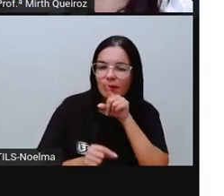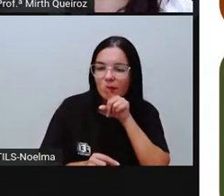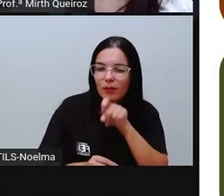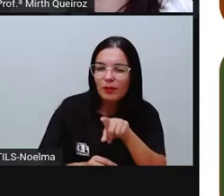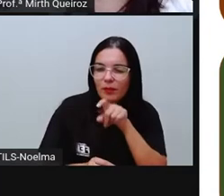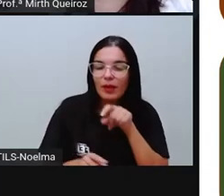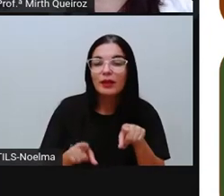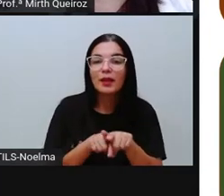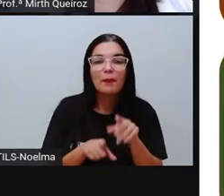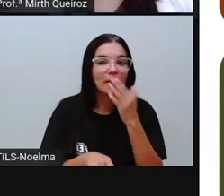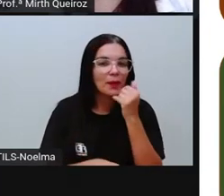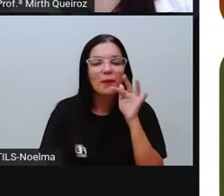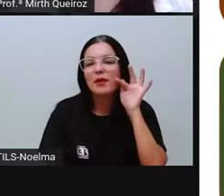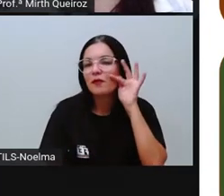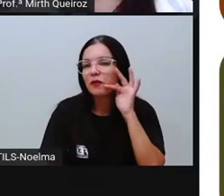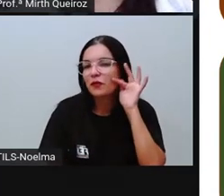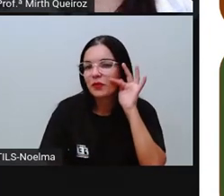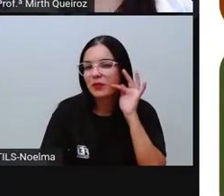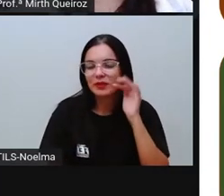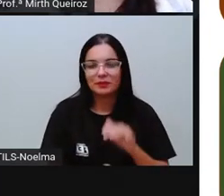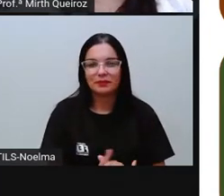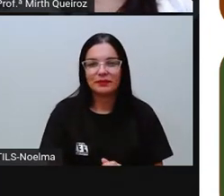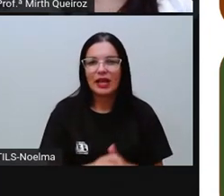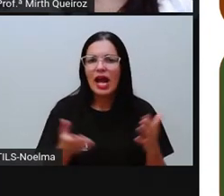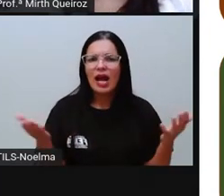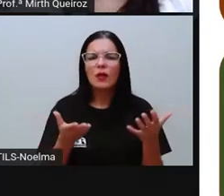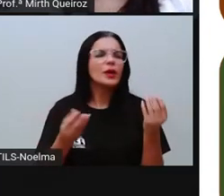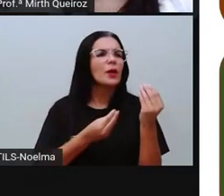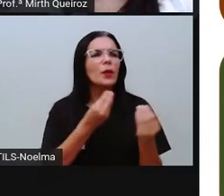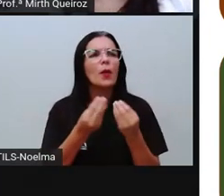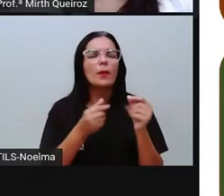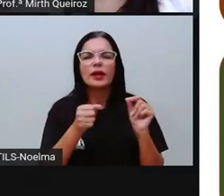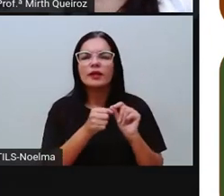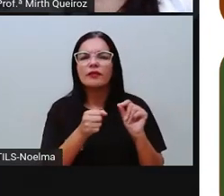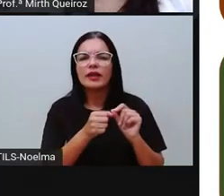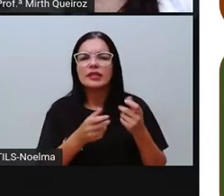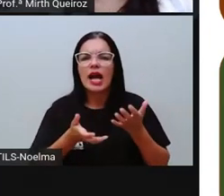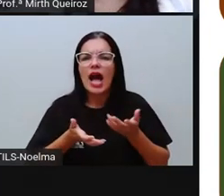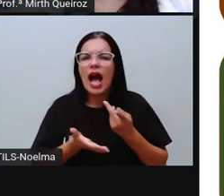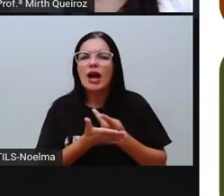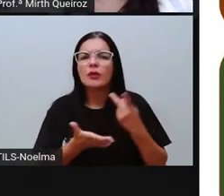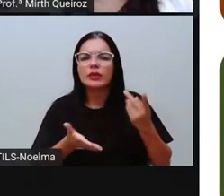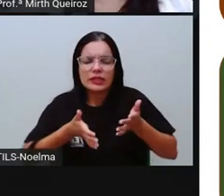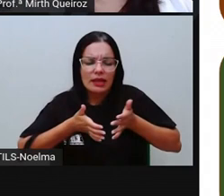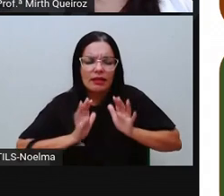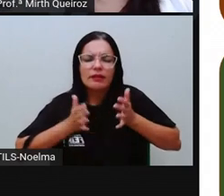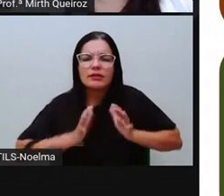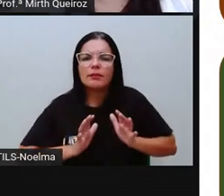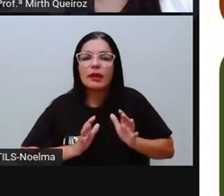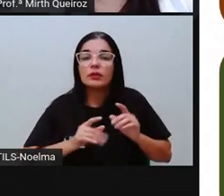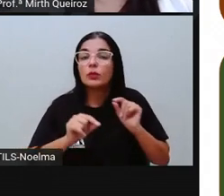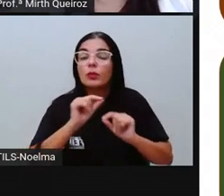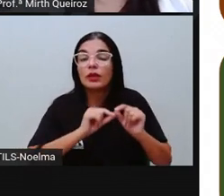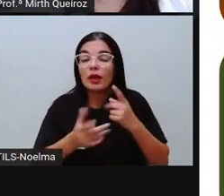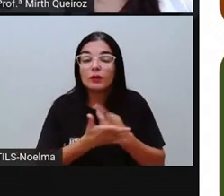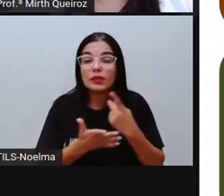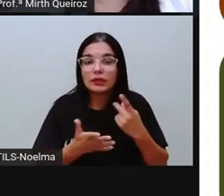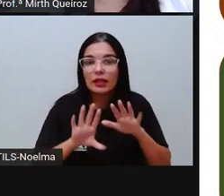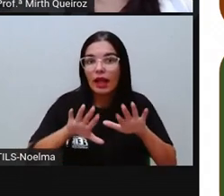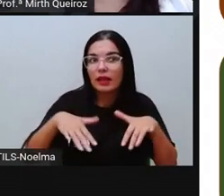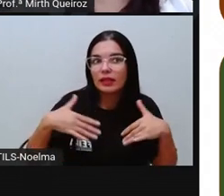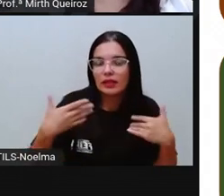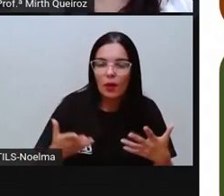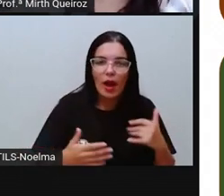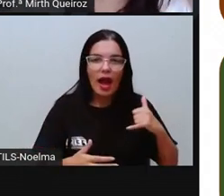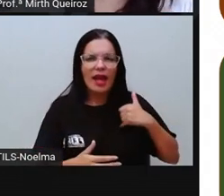de frutas. E a reprodução? A vida sexual, maturidade sexual desse animal acontece